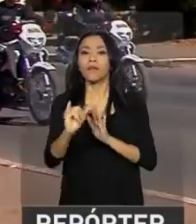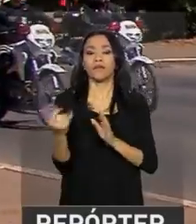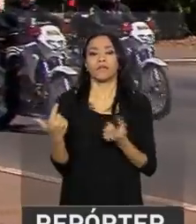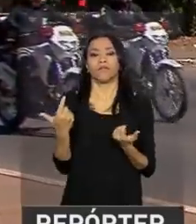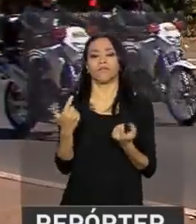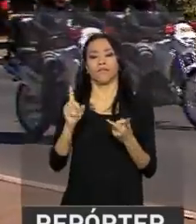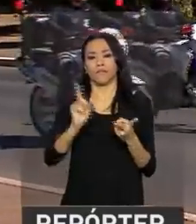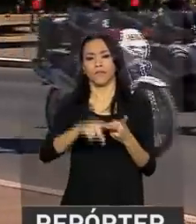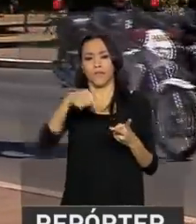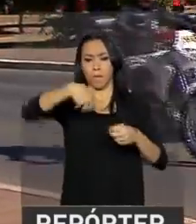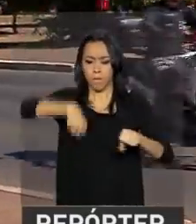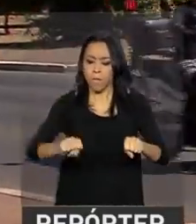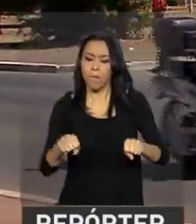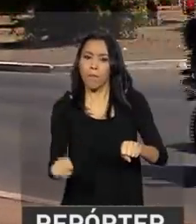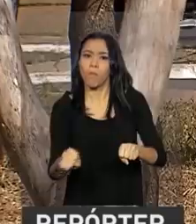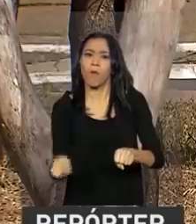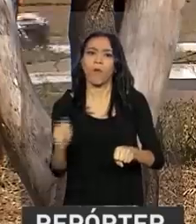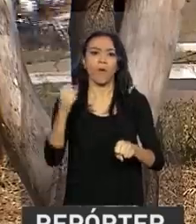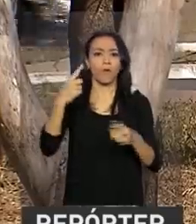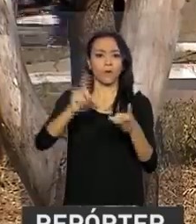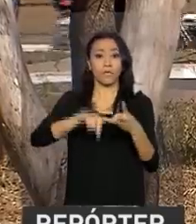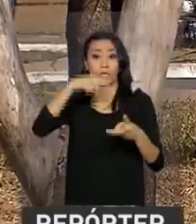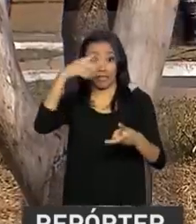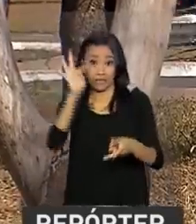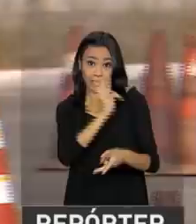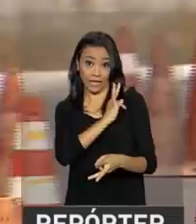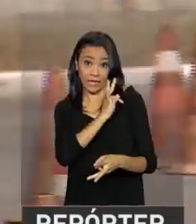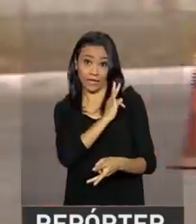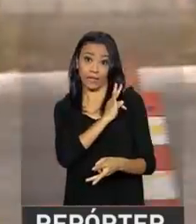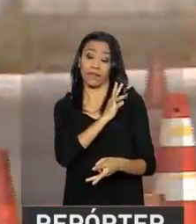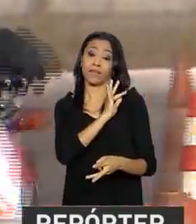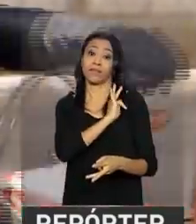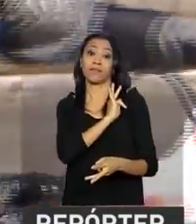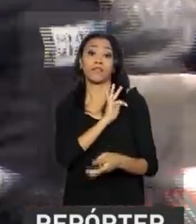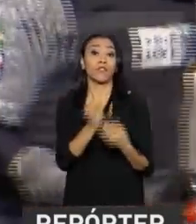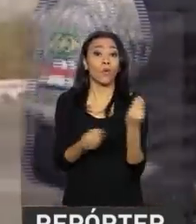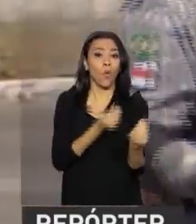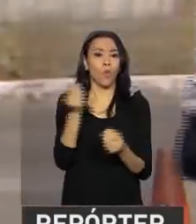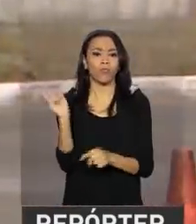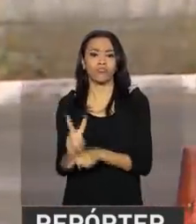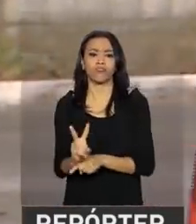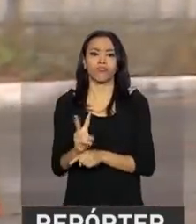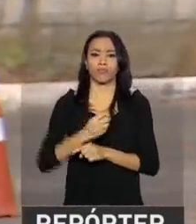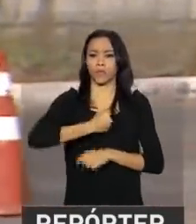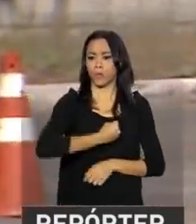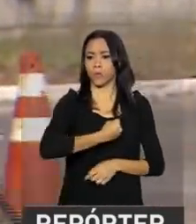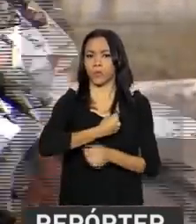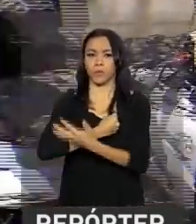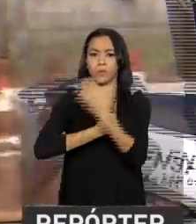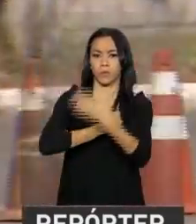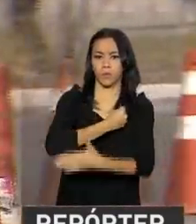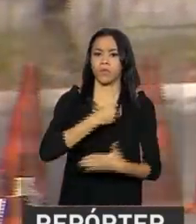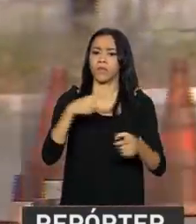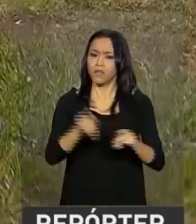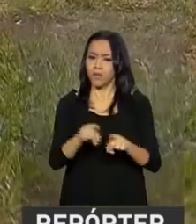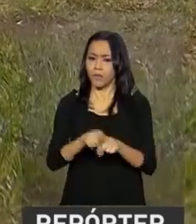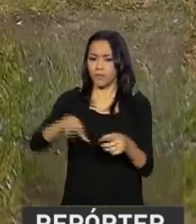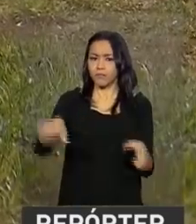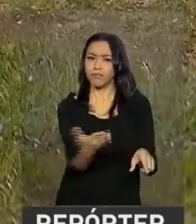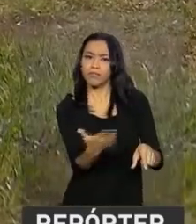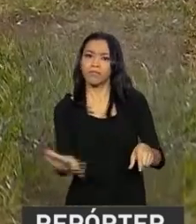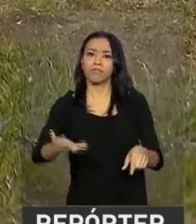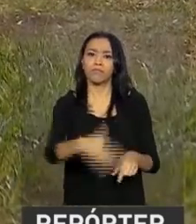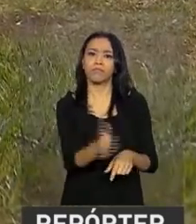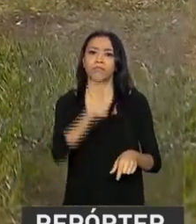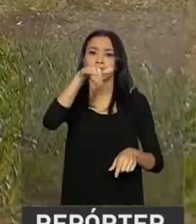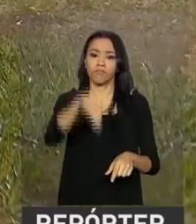trânsito, motopatrulhamento, técnicas de escolta, além de desenvolver habilidade de direção, tanto no asfalto quanto